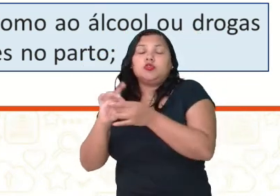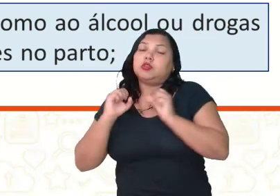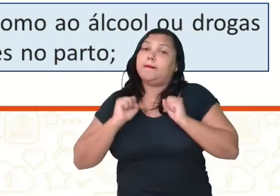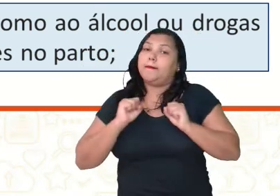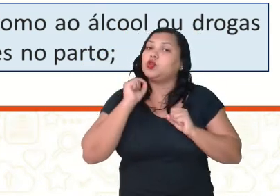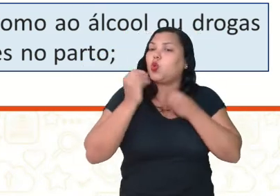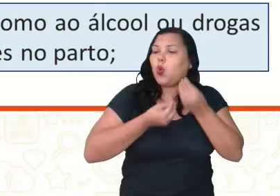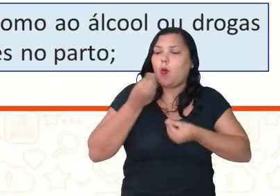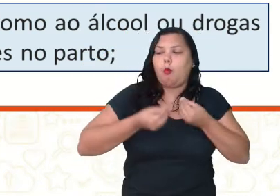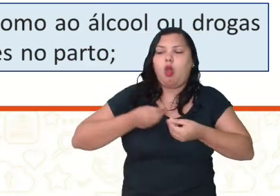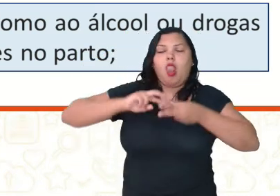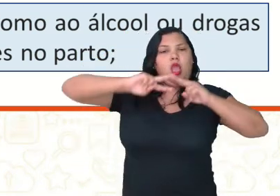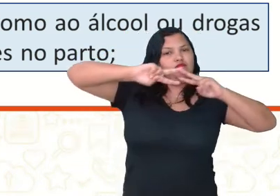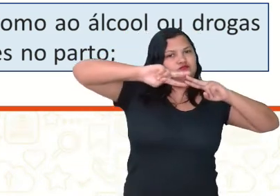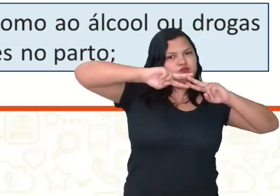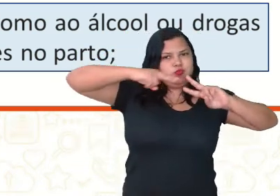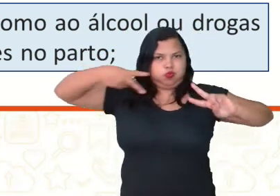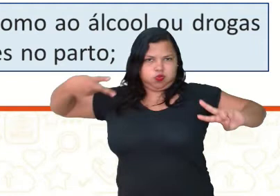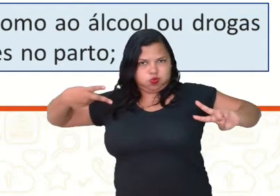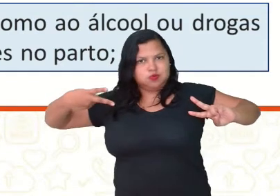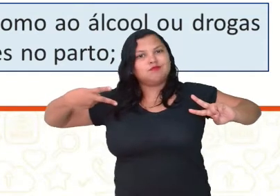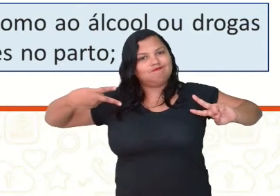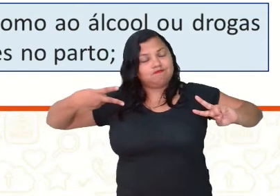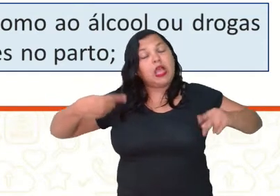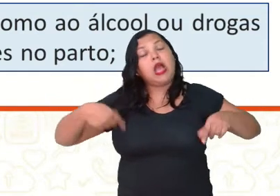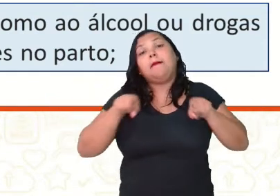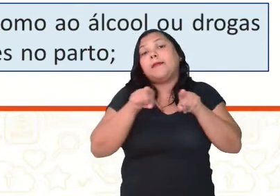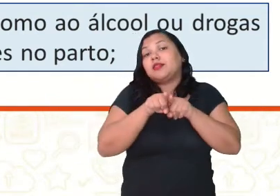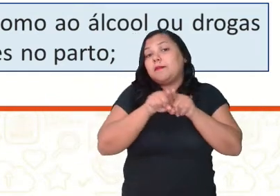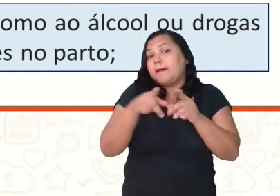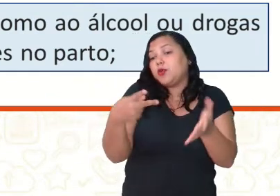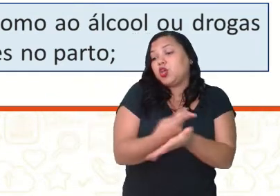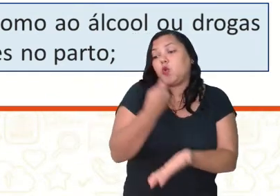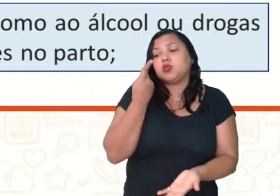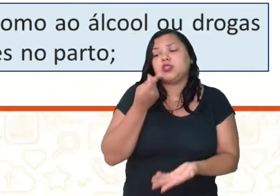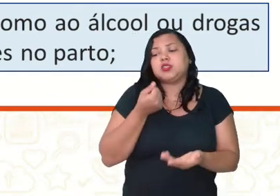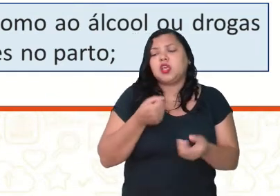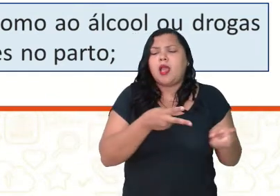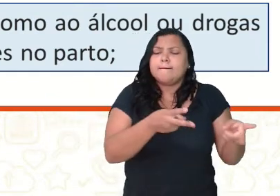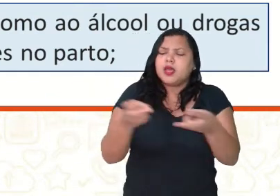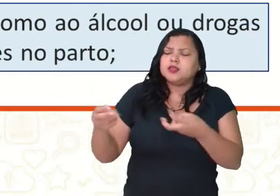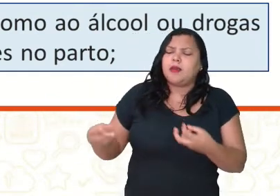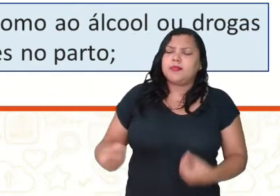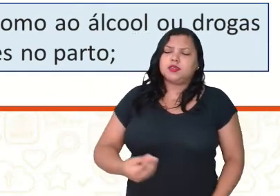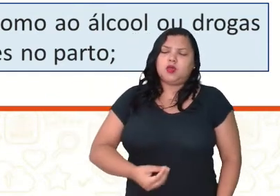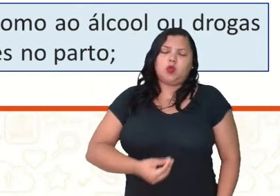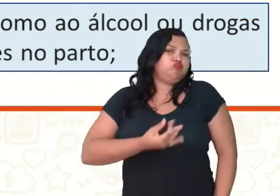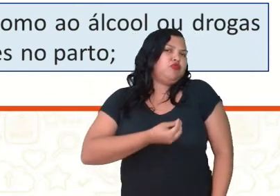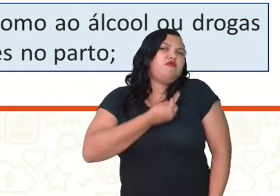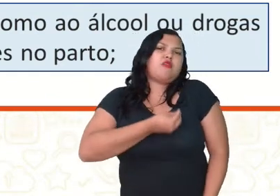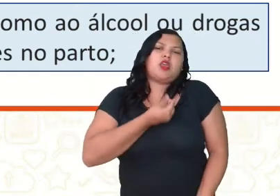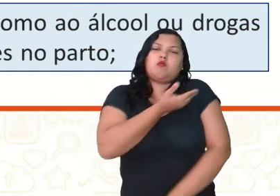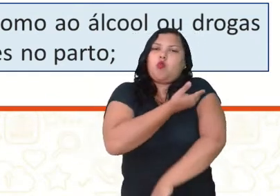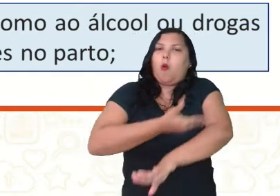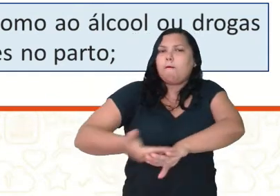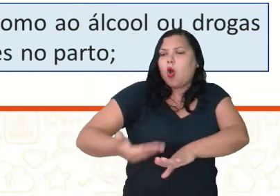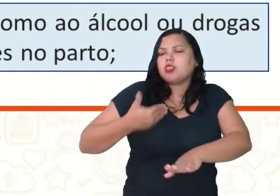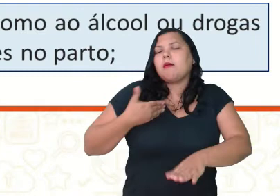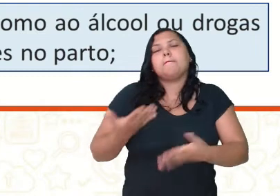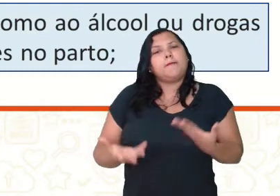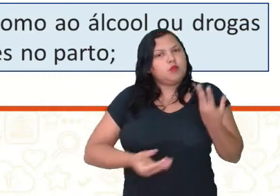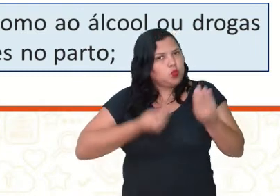genética, e nas condições clínicas que são evidentes, que ficam evidentes para a gente no movimento,